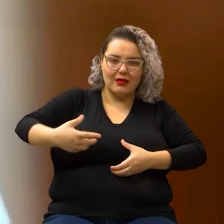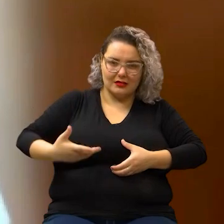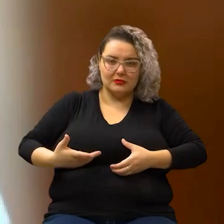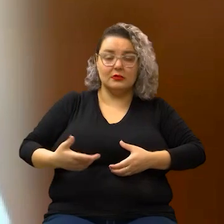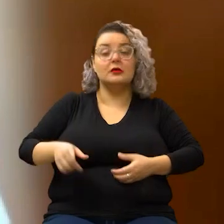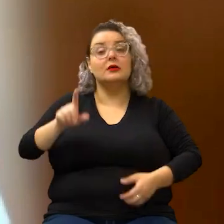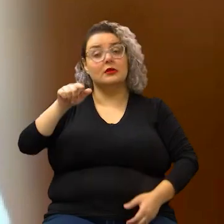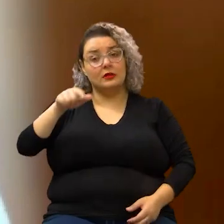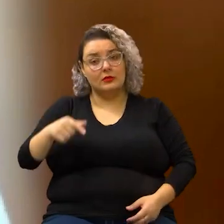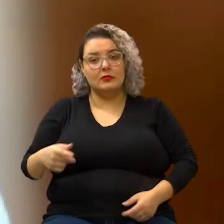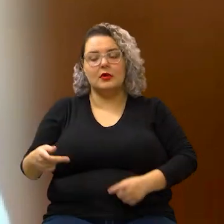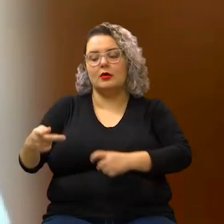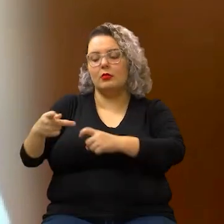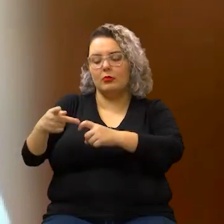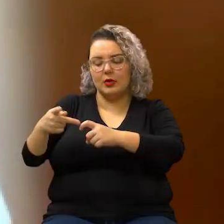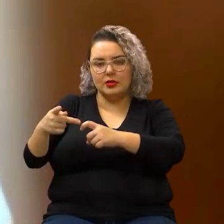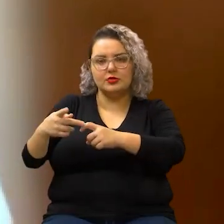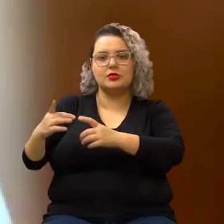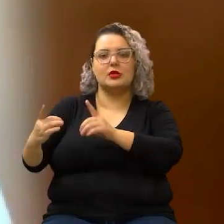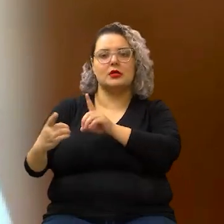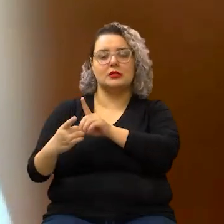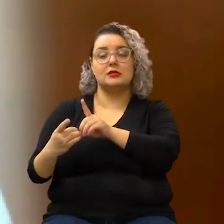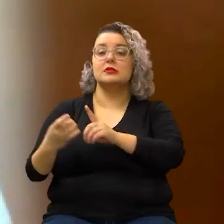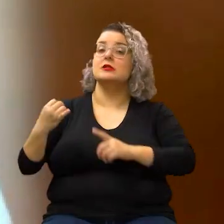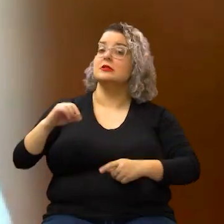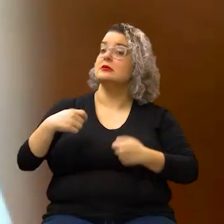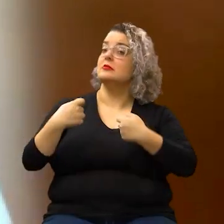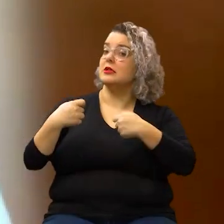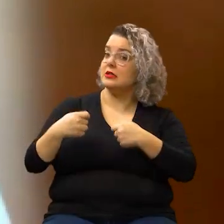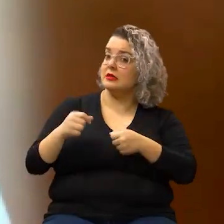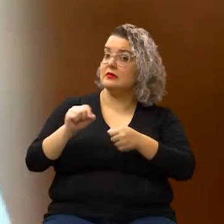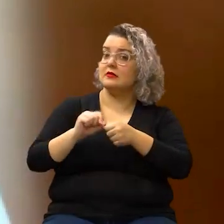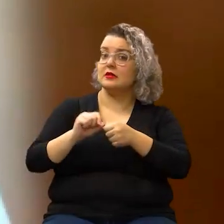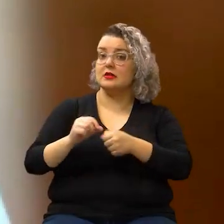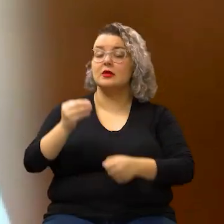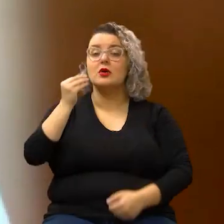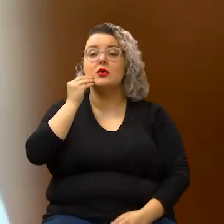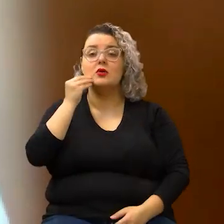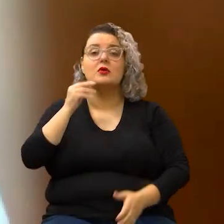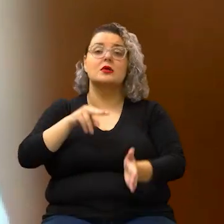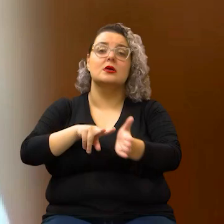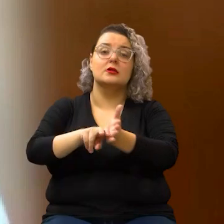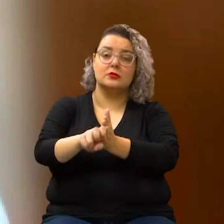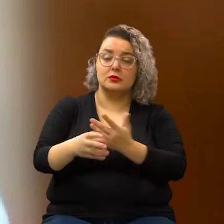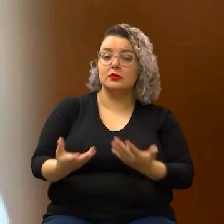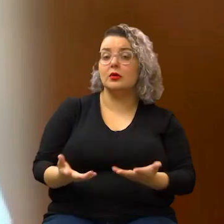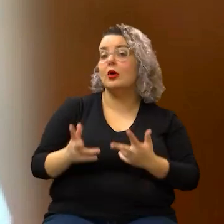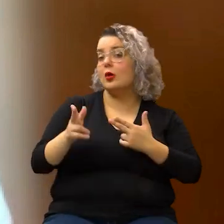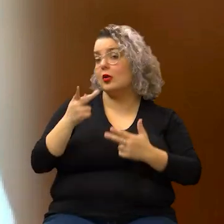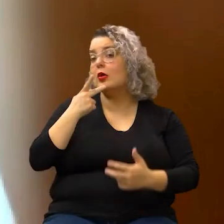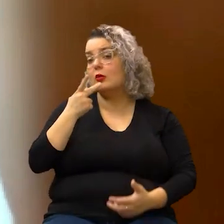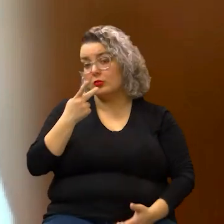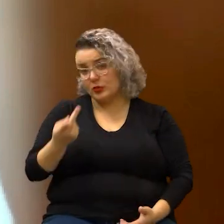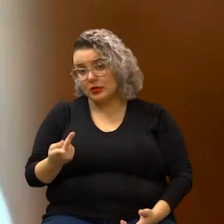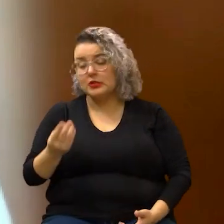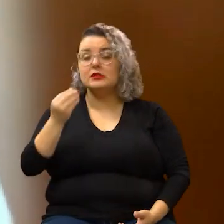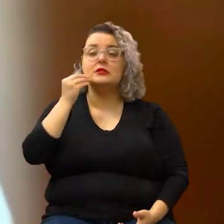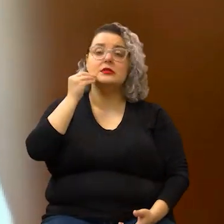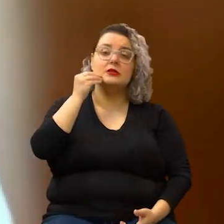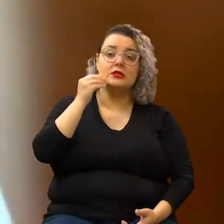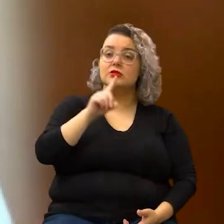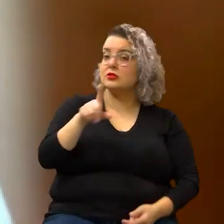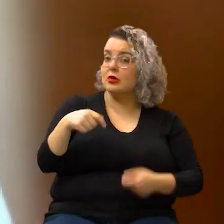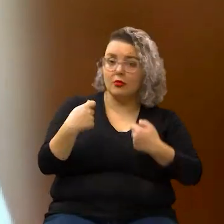sintomas, consultar o médico, o pediatra, para avaliar se há necessidade de fazer algum teste diagnóstico. Então, como eu falei,